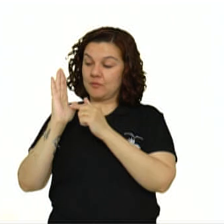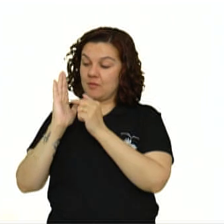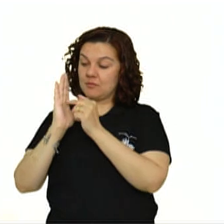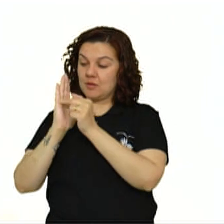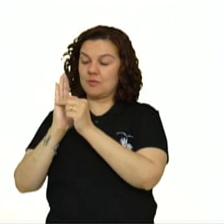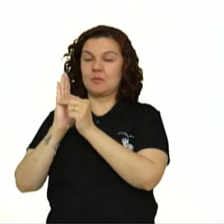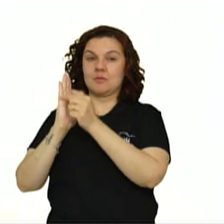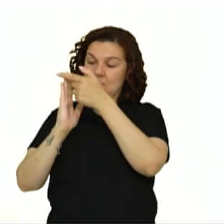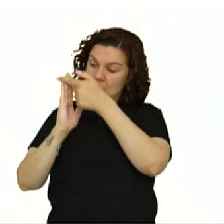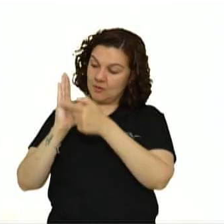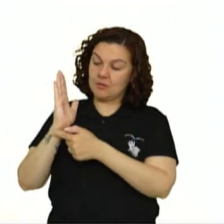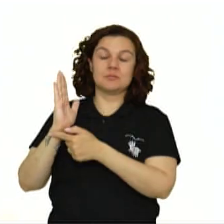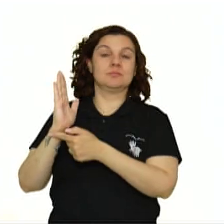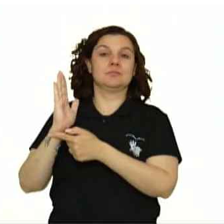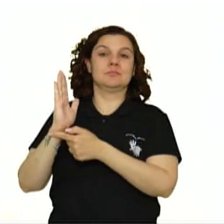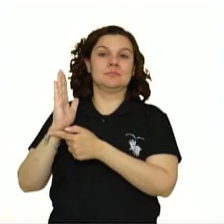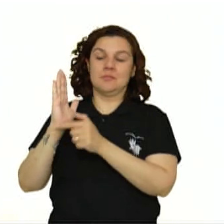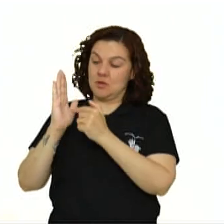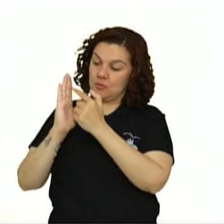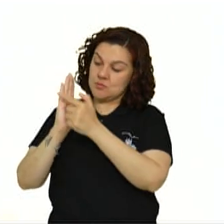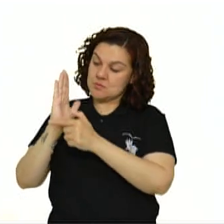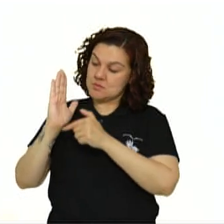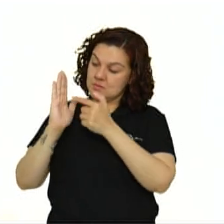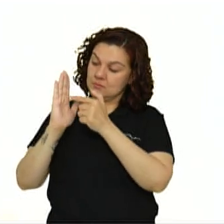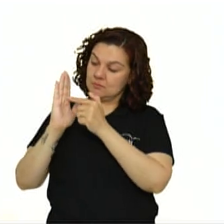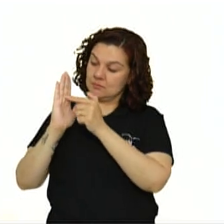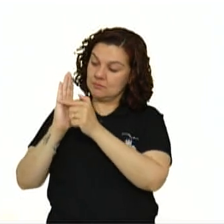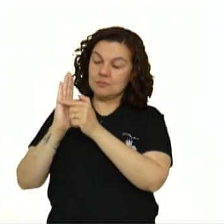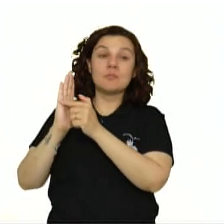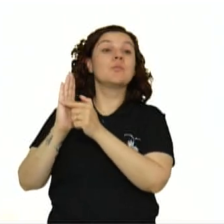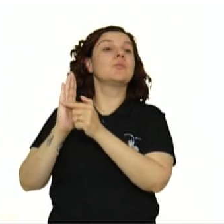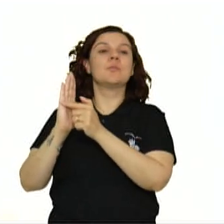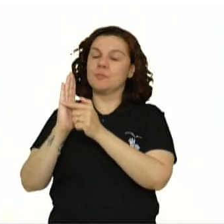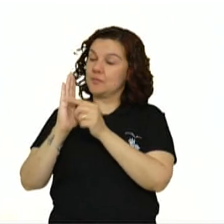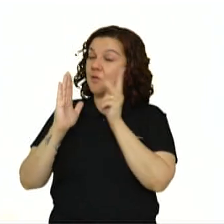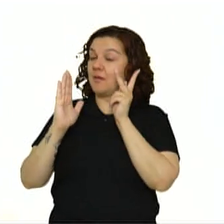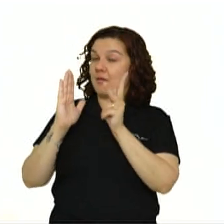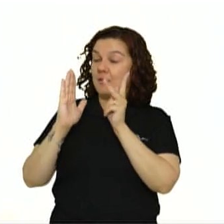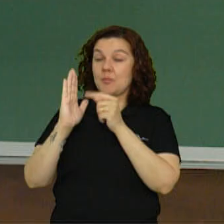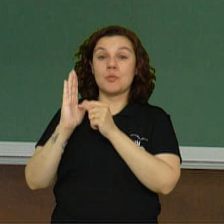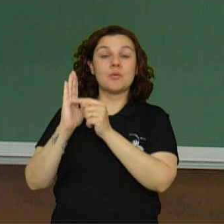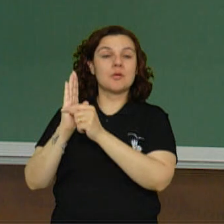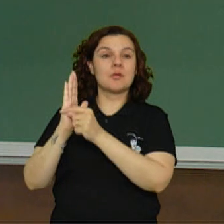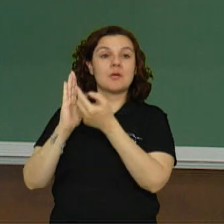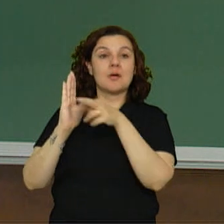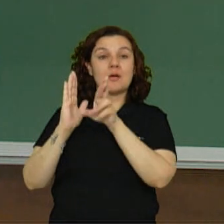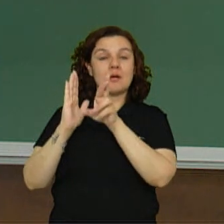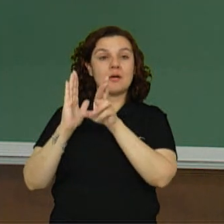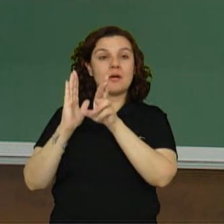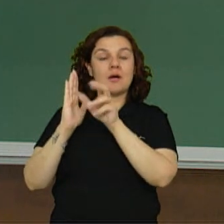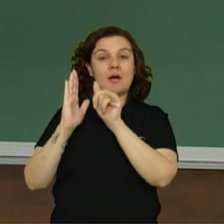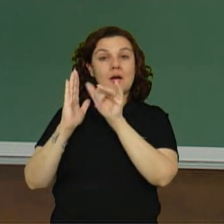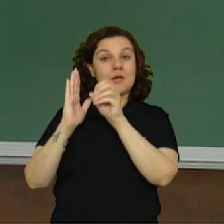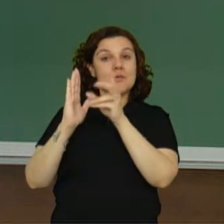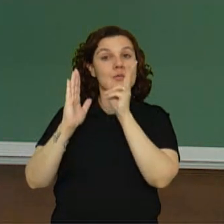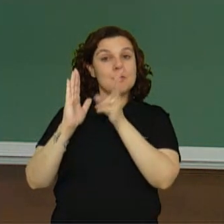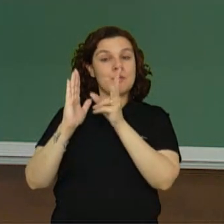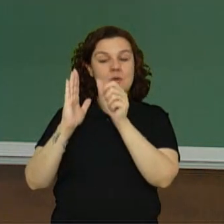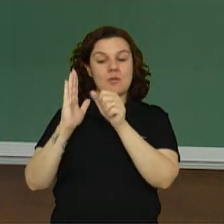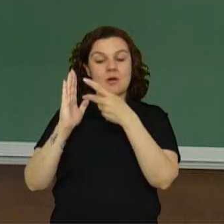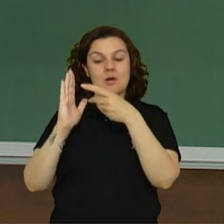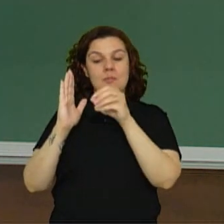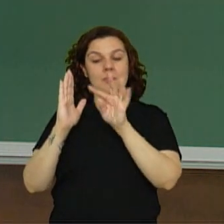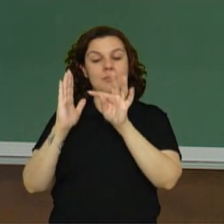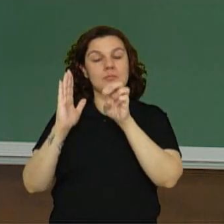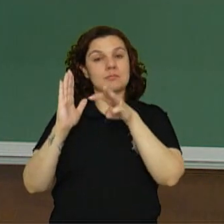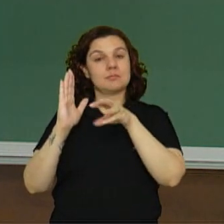vez no lado do quadrado. Então, ele vai ter a mesma medida do apótema. Viu que